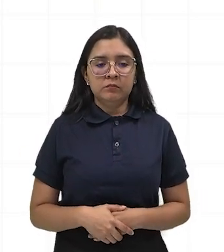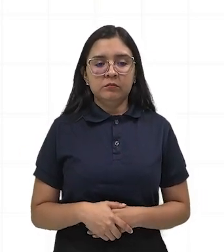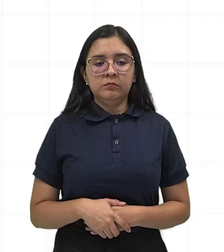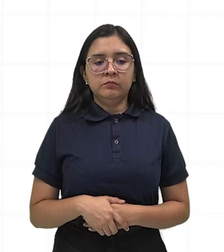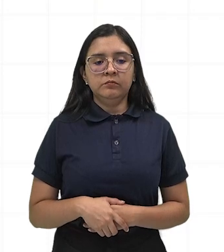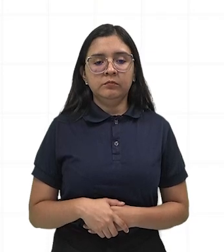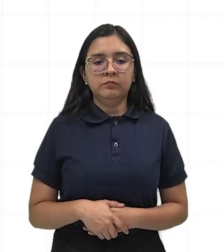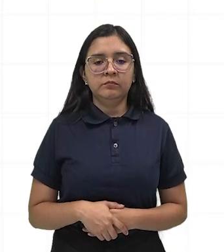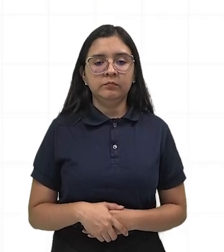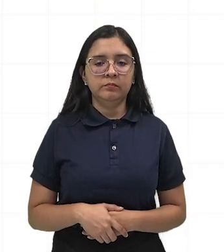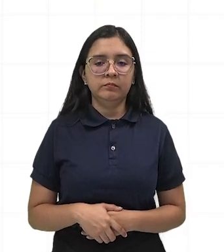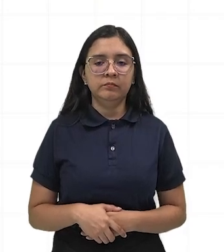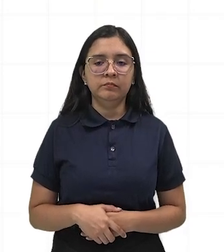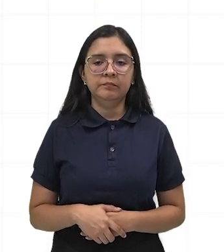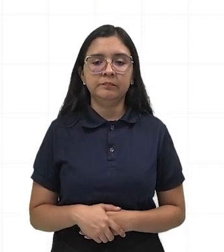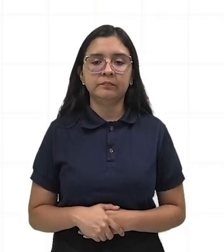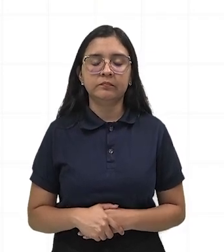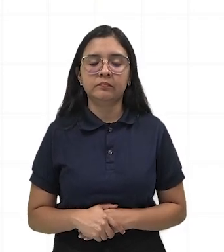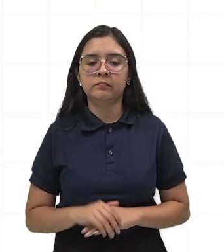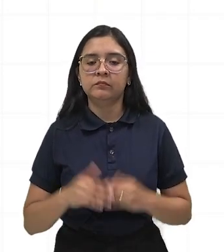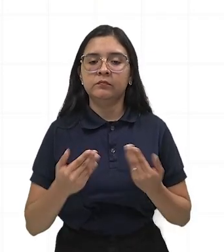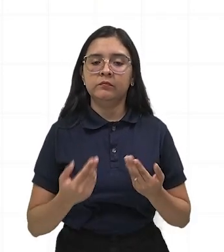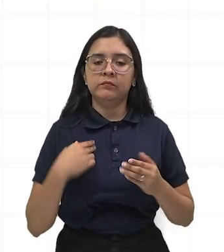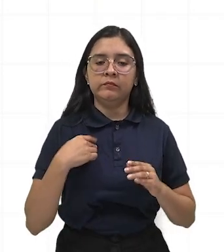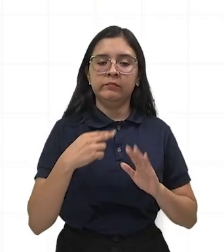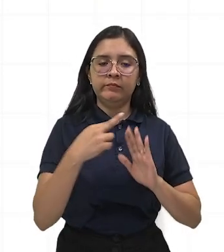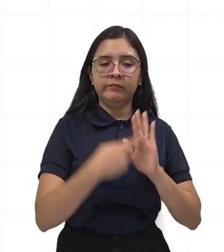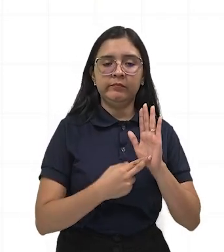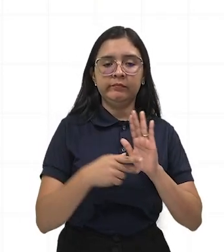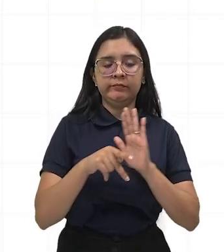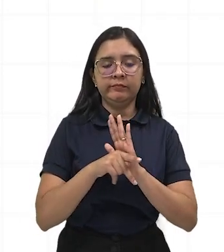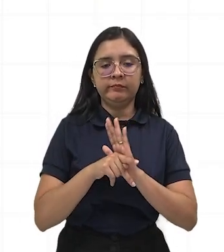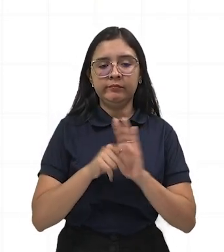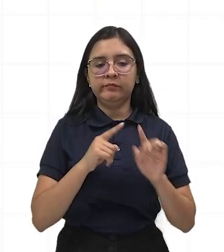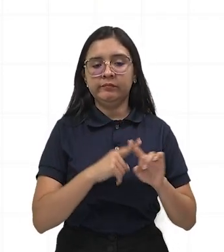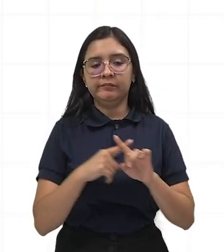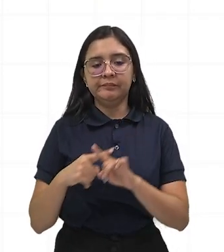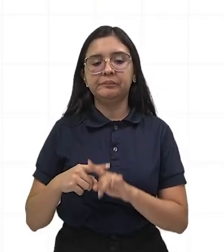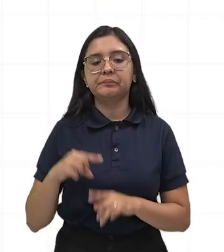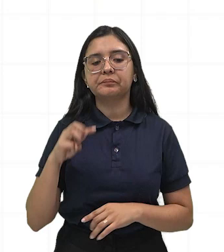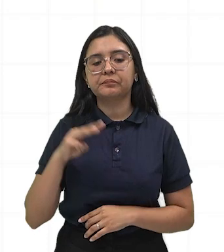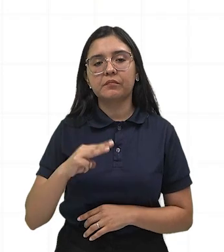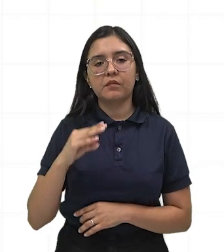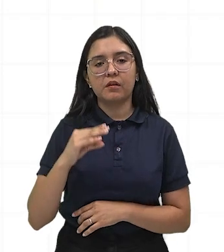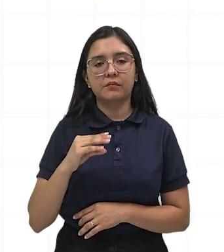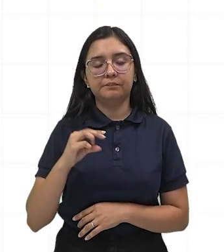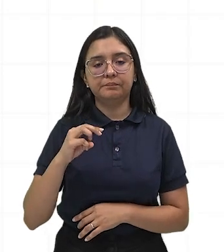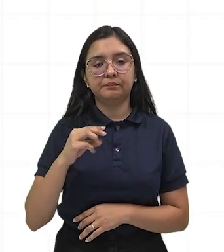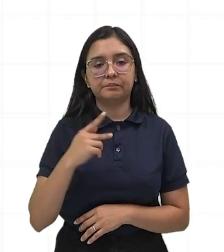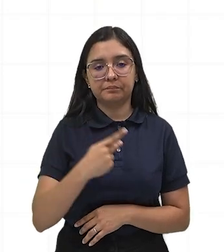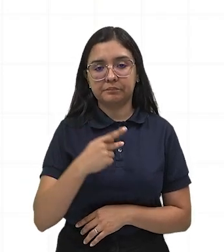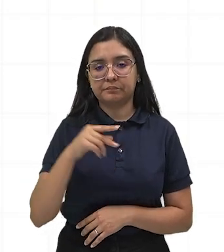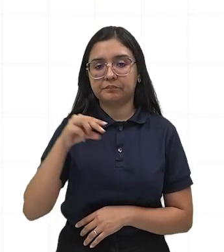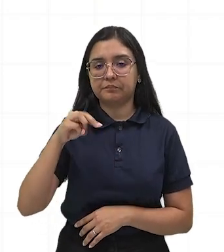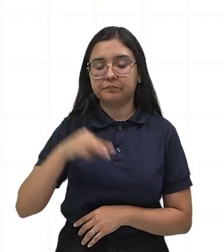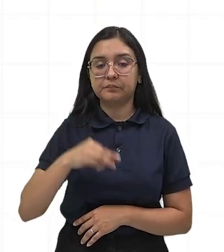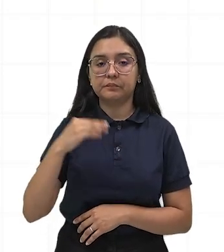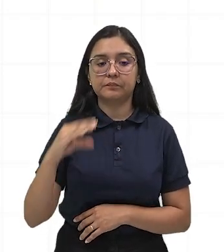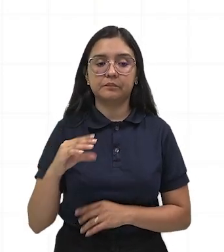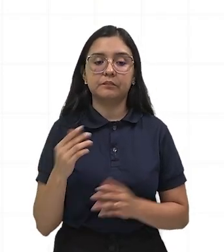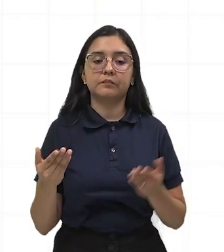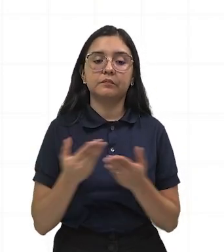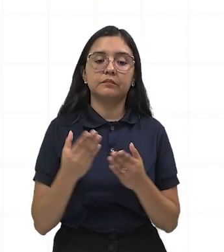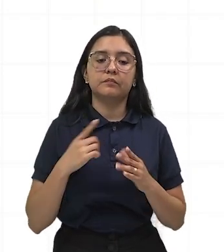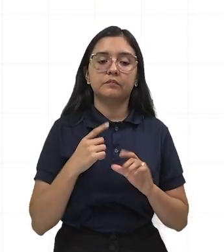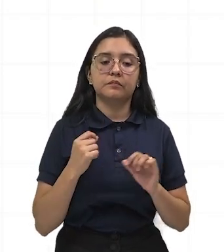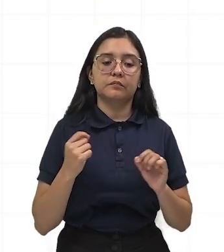independentes, olha, certo? Então, pelo princípio multiplicativo, que é o PMC, basta agora você multiplicar